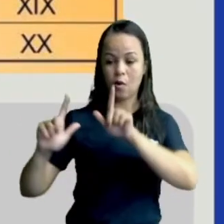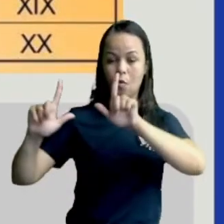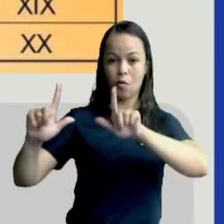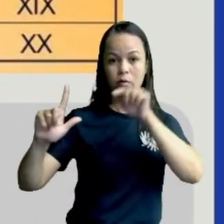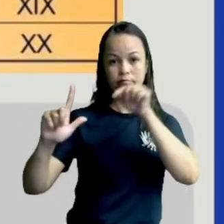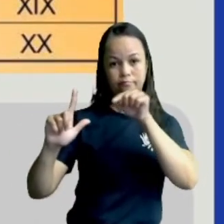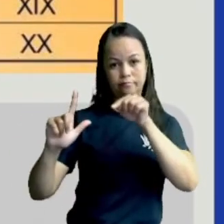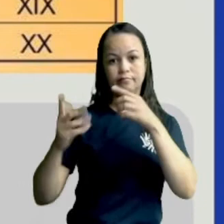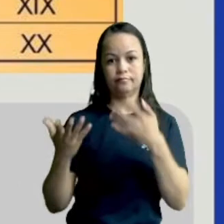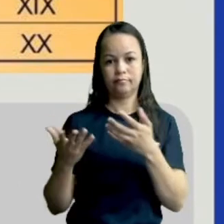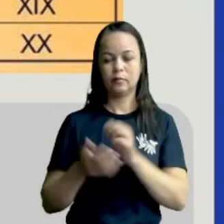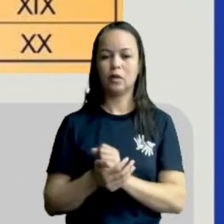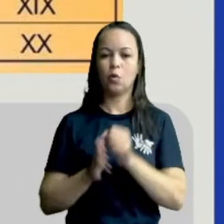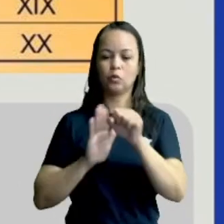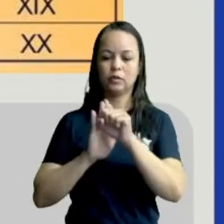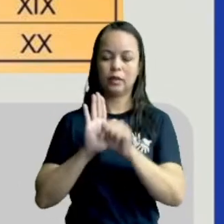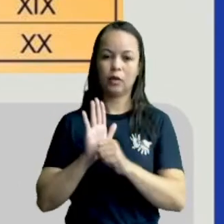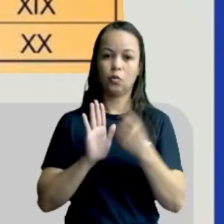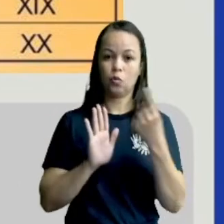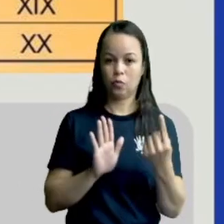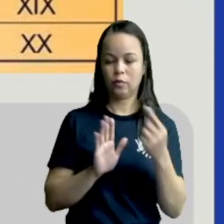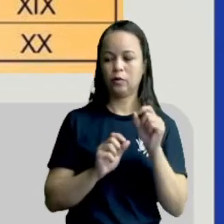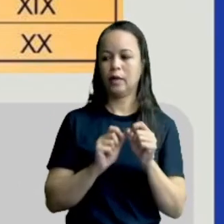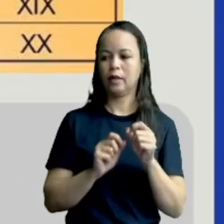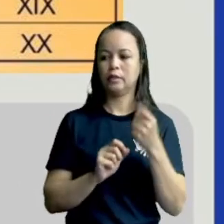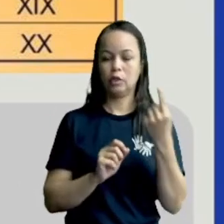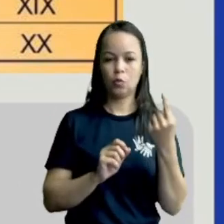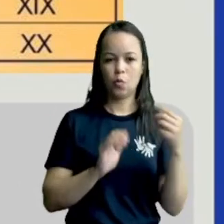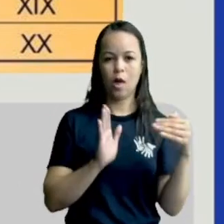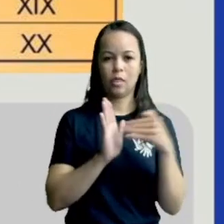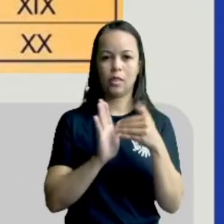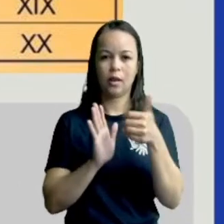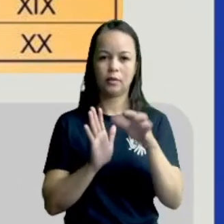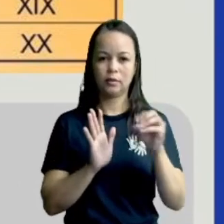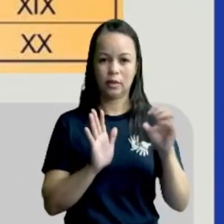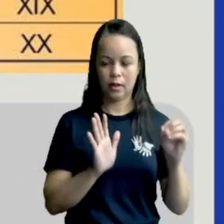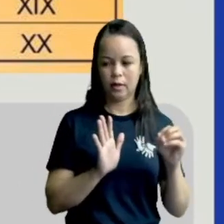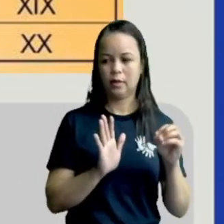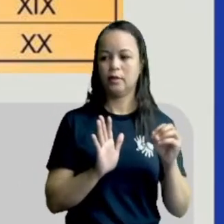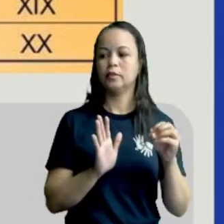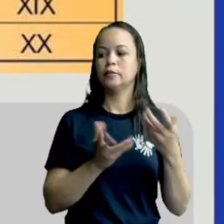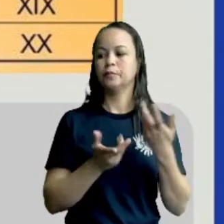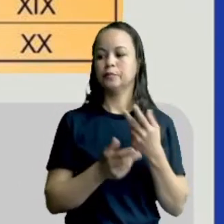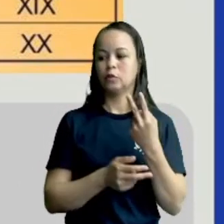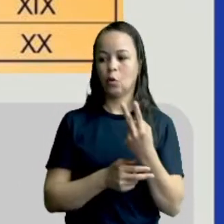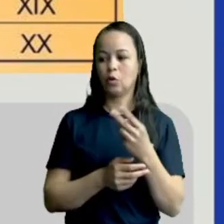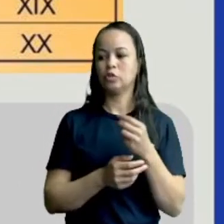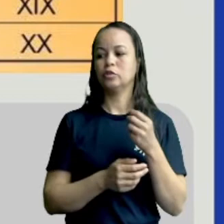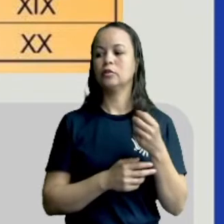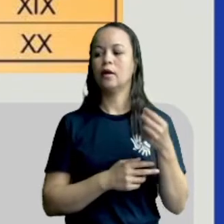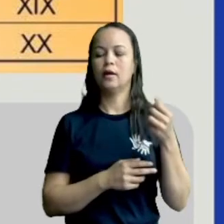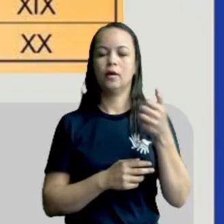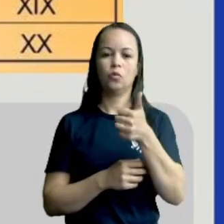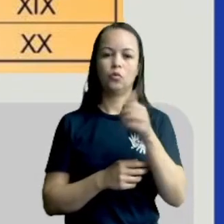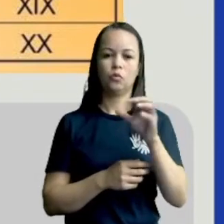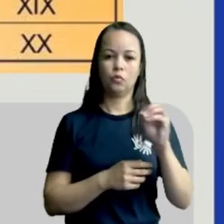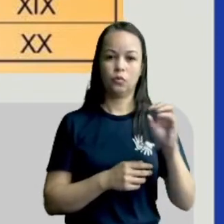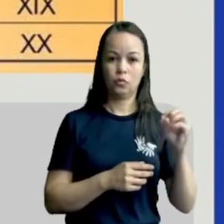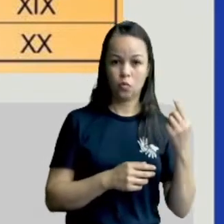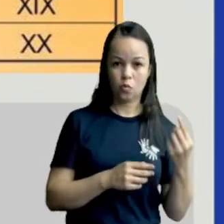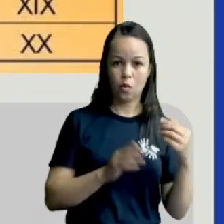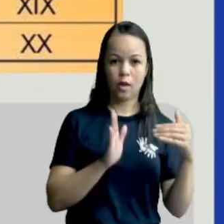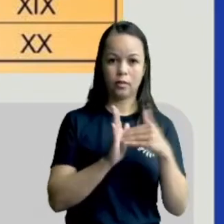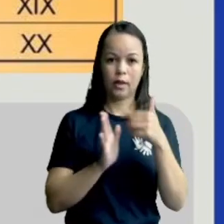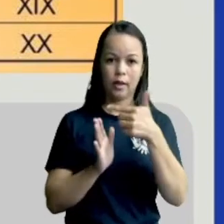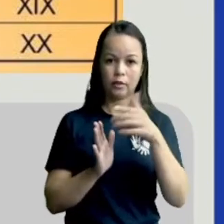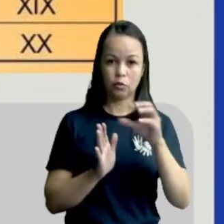século. O século 1 foi de 1 a 100, né? 101 a 200, século 2. Vamos ver aqui onde